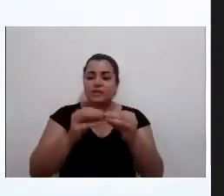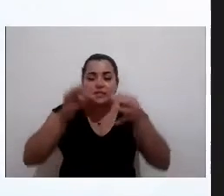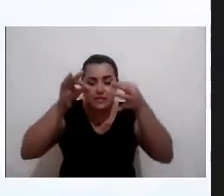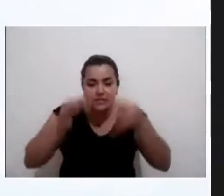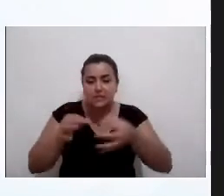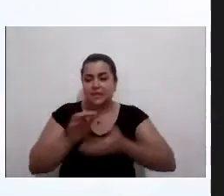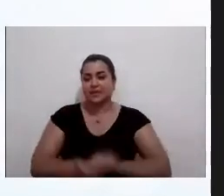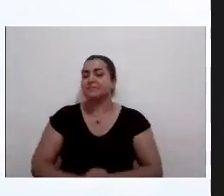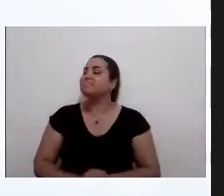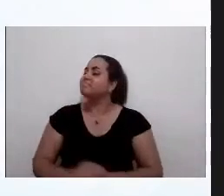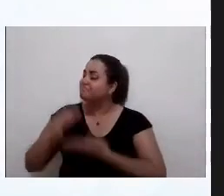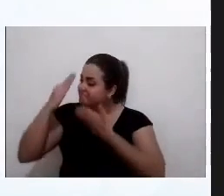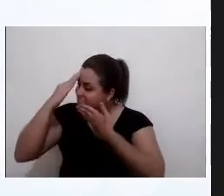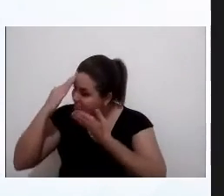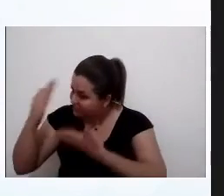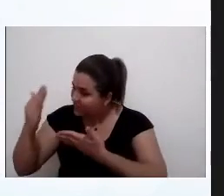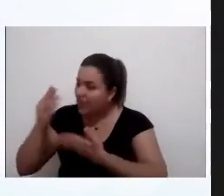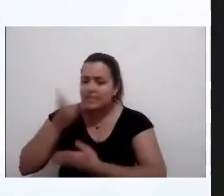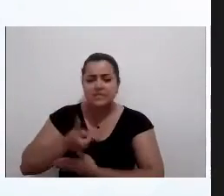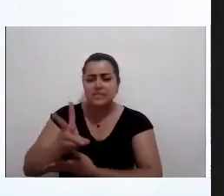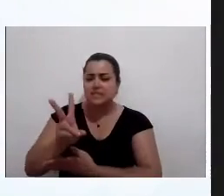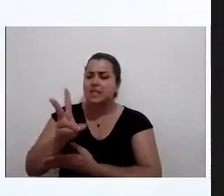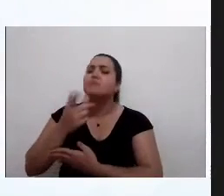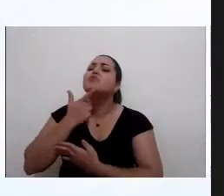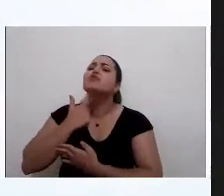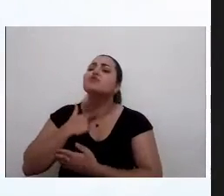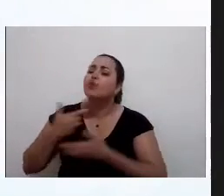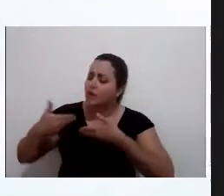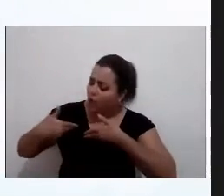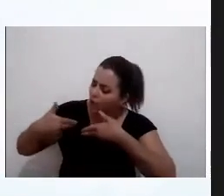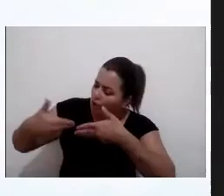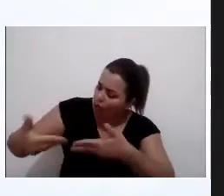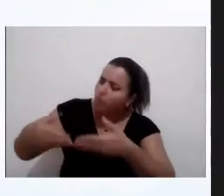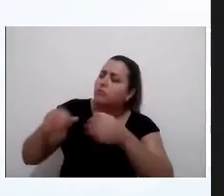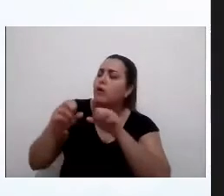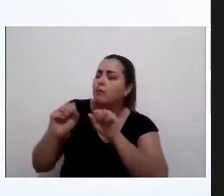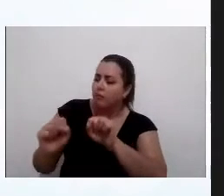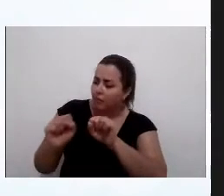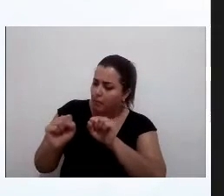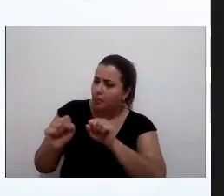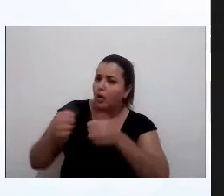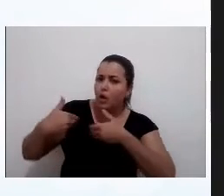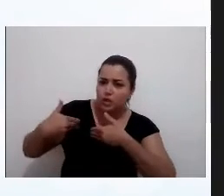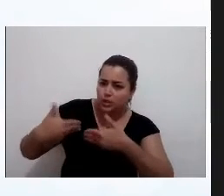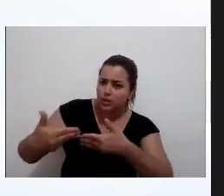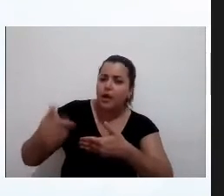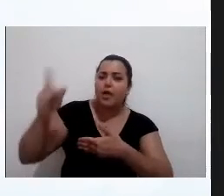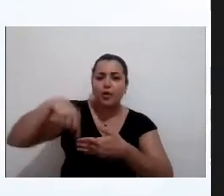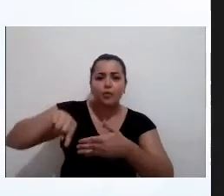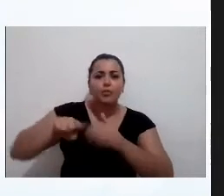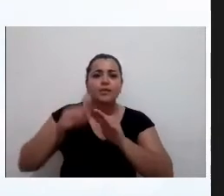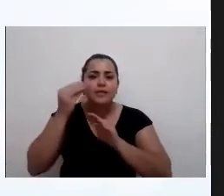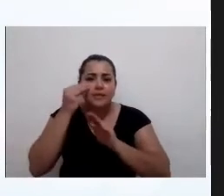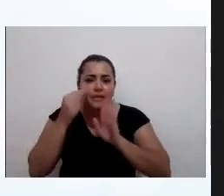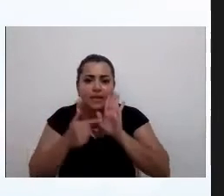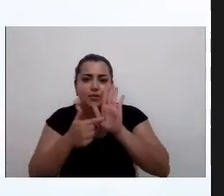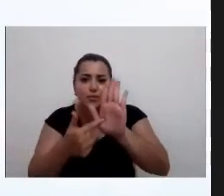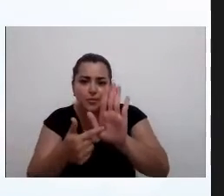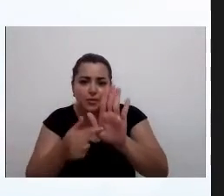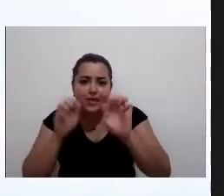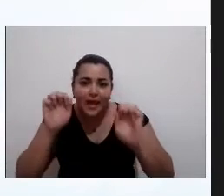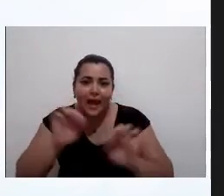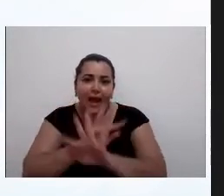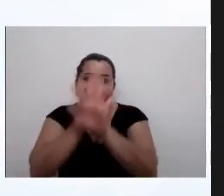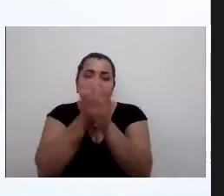Gilson. Tá? Sempre à disposição de vocês aí para tentar esclarecer essas demandas do conjunto do movimento sindical. Um abraço para você e para